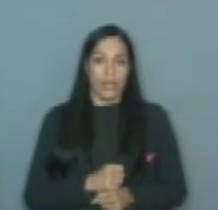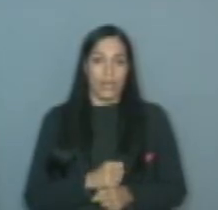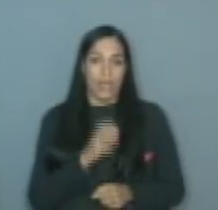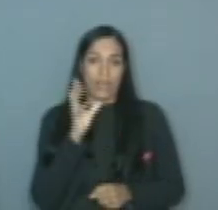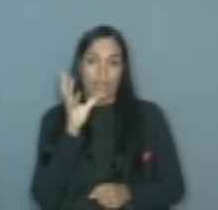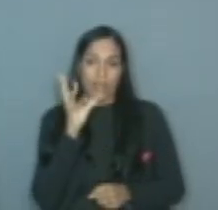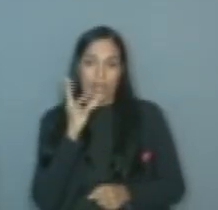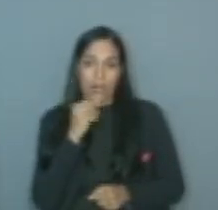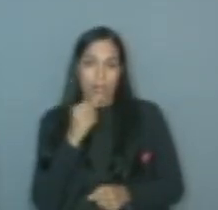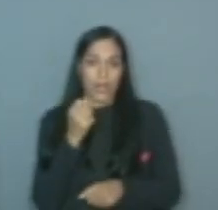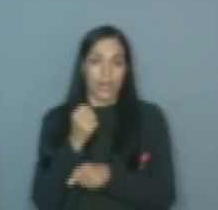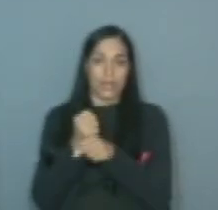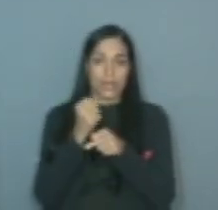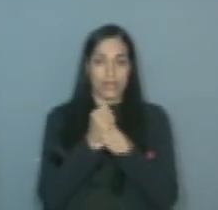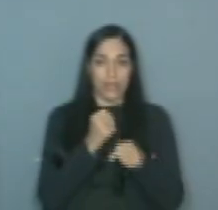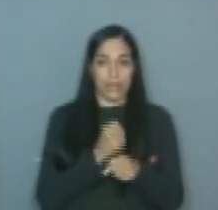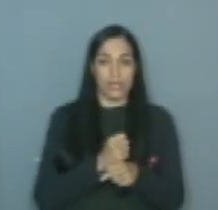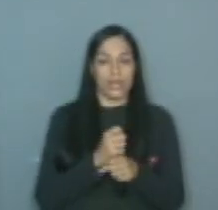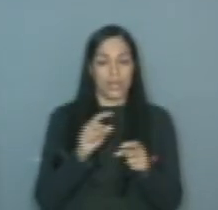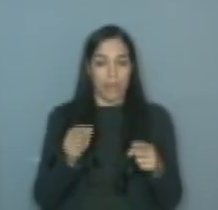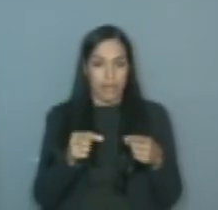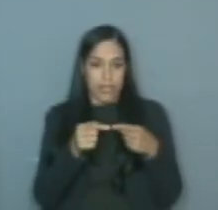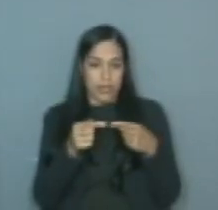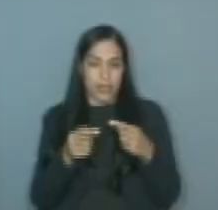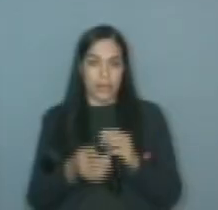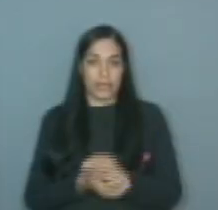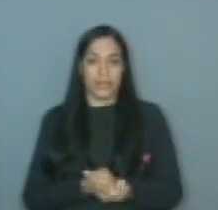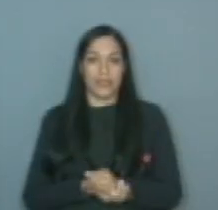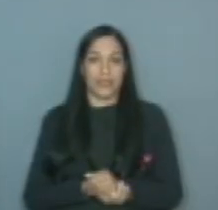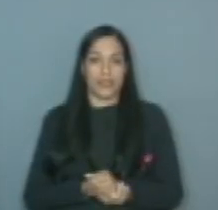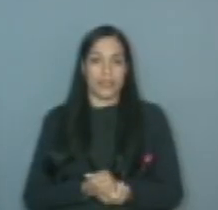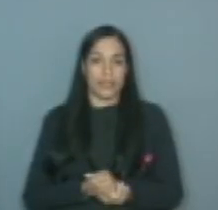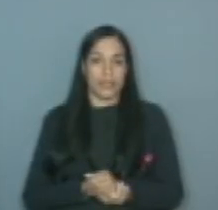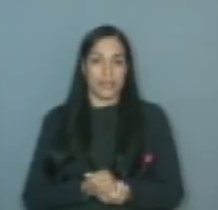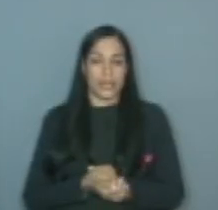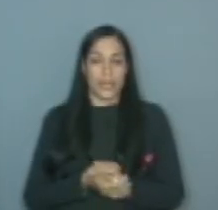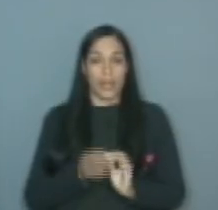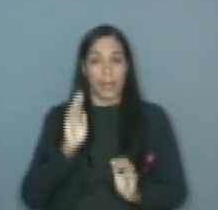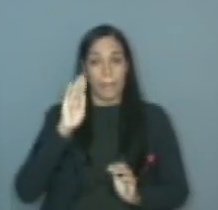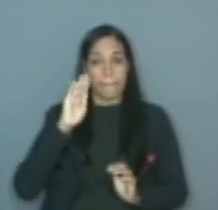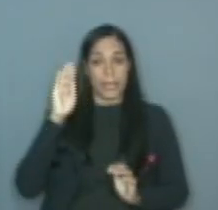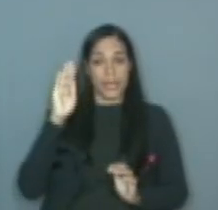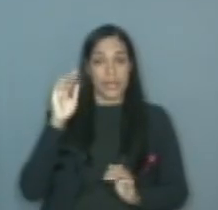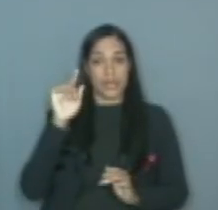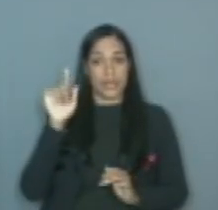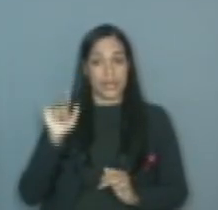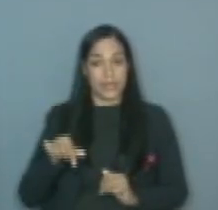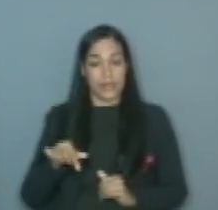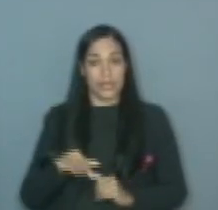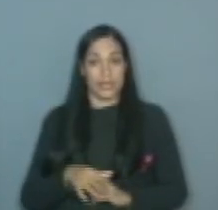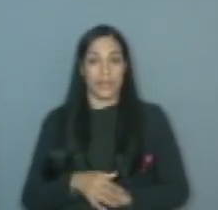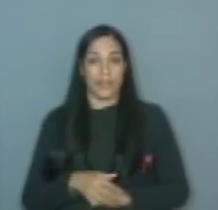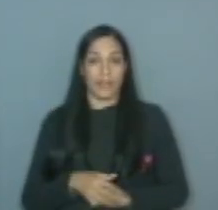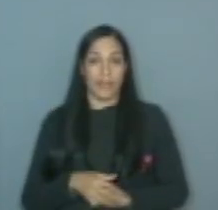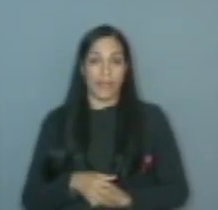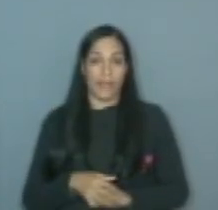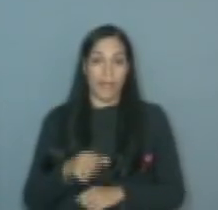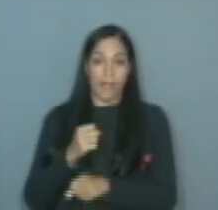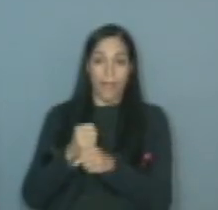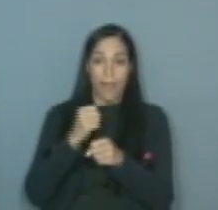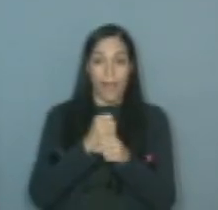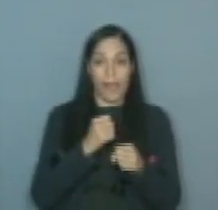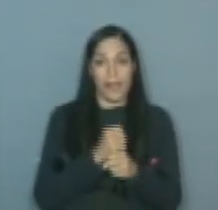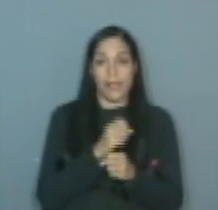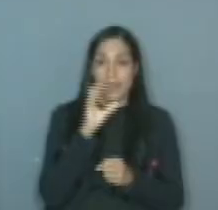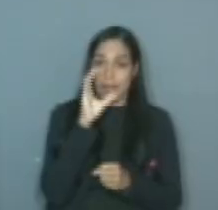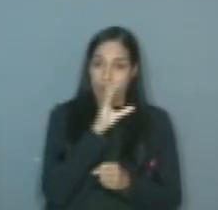demora, obra tem imprevisto, eu concordo. Mas quando você dá prioridade a isso, a obra anda mais